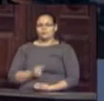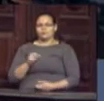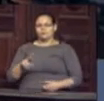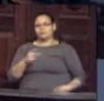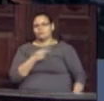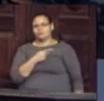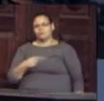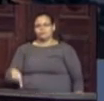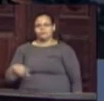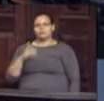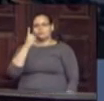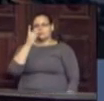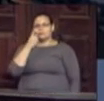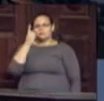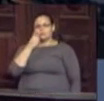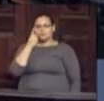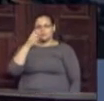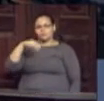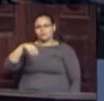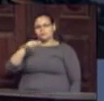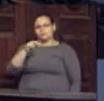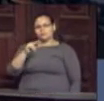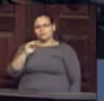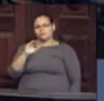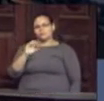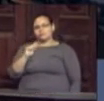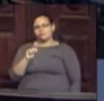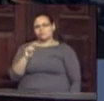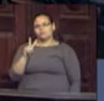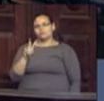Senhor presidente, deputado Marcos Vinícius,